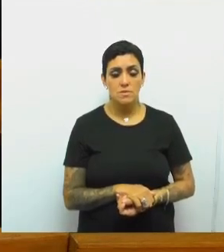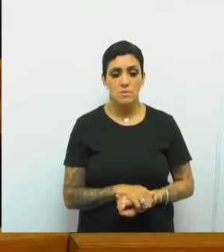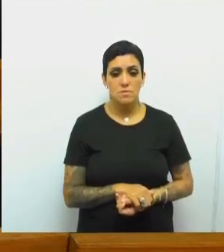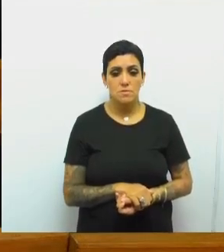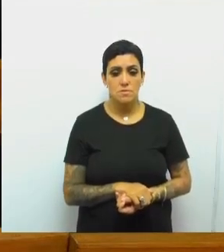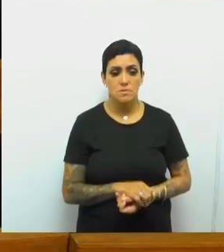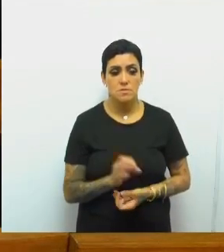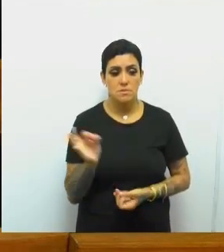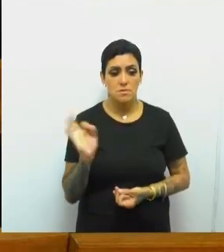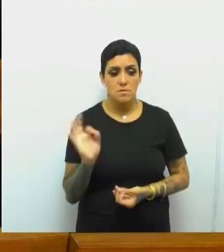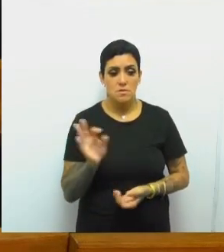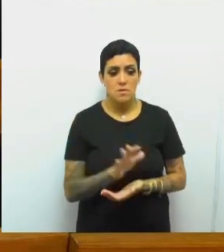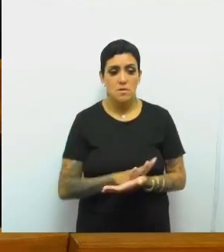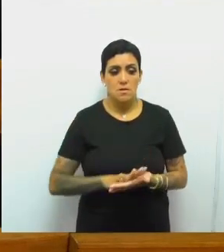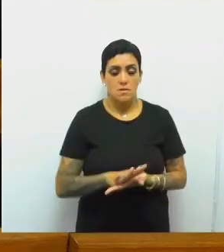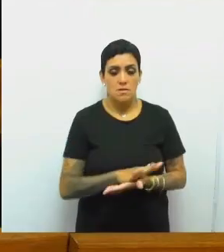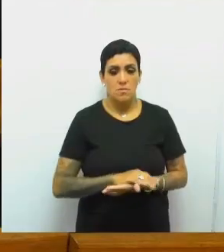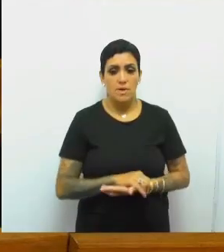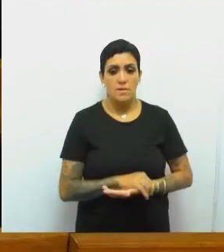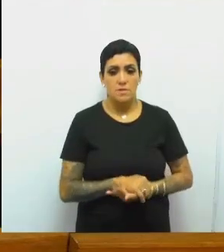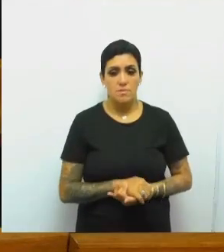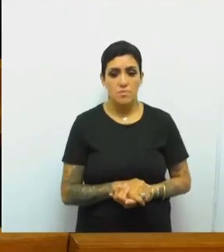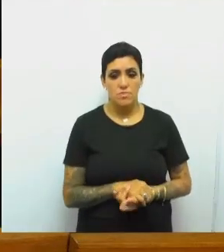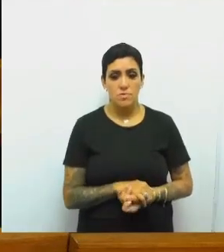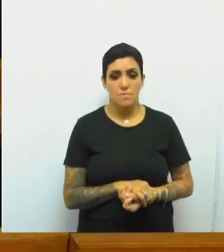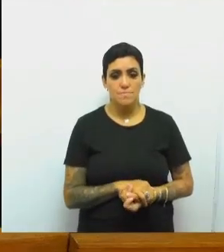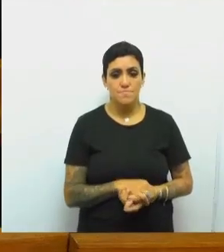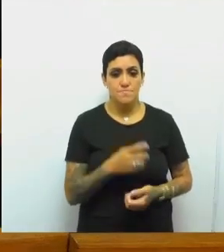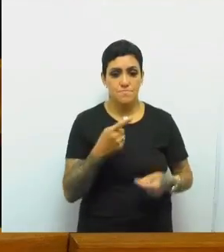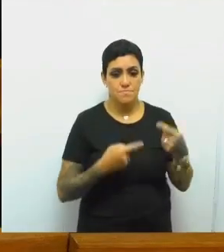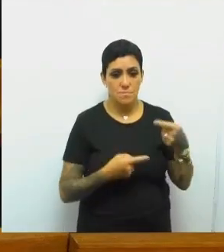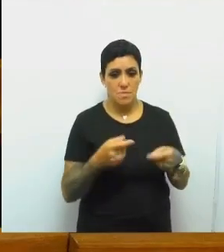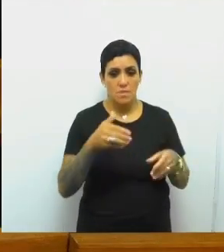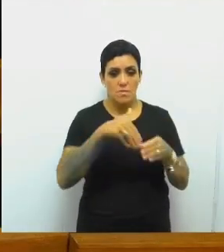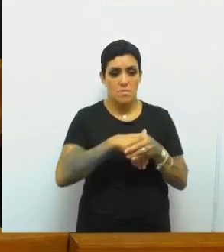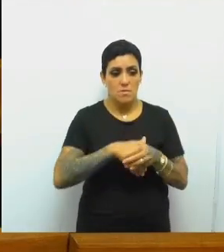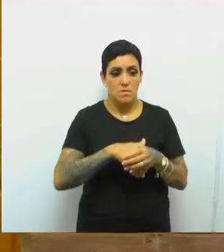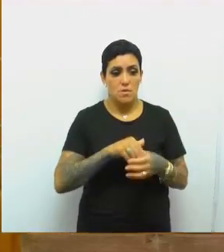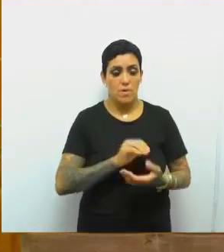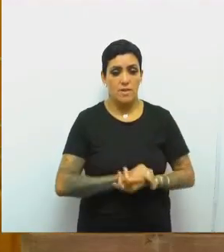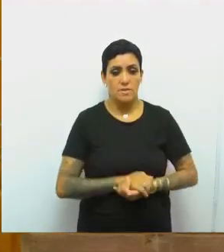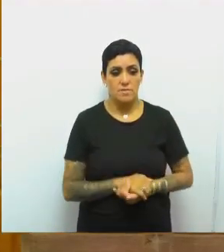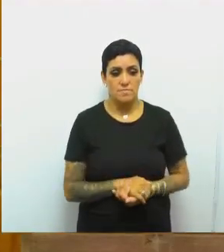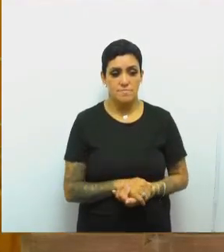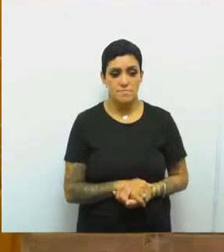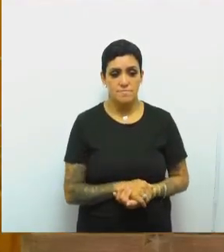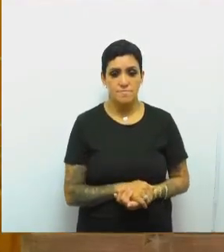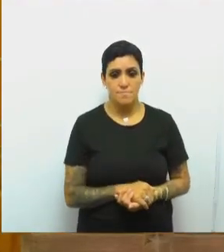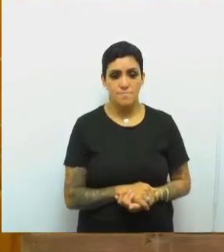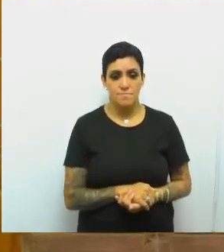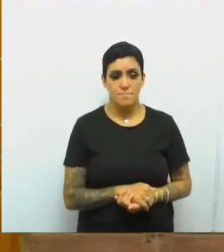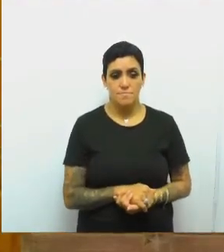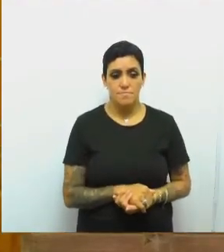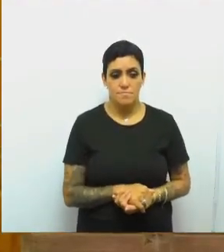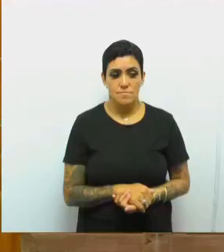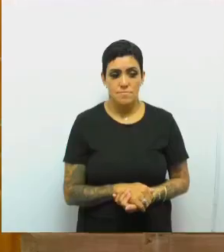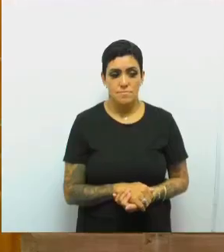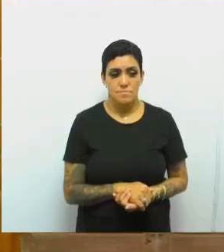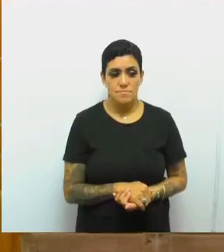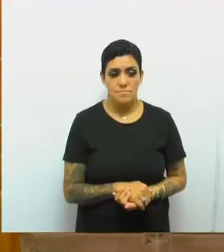Não havendo mais oradores pelo expediente, colocarei em discussão e votação os requerimentos verbais que solicitaram